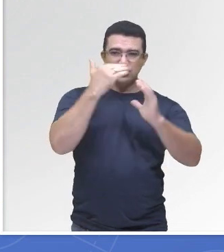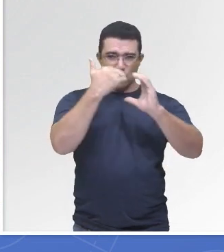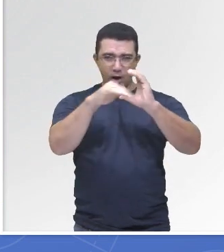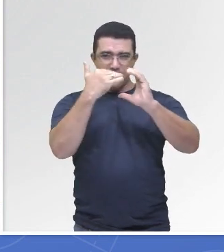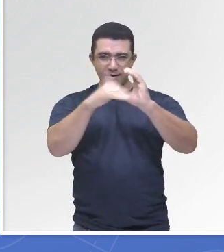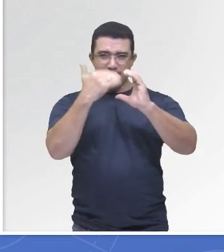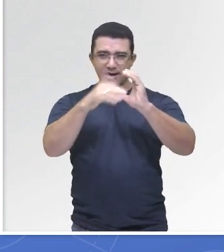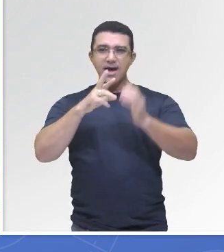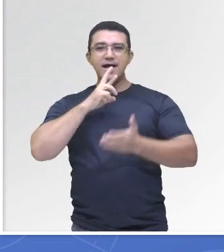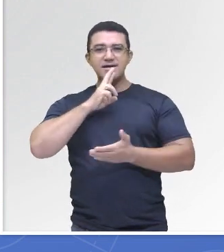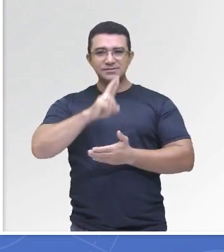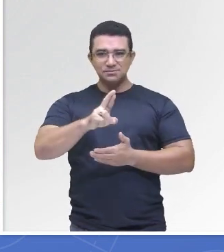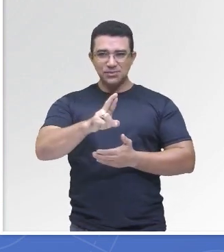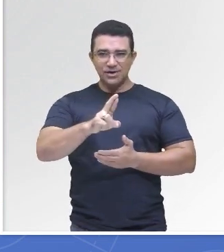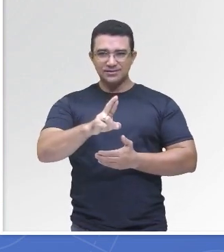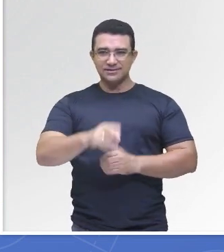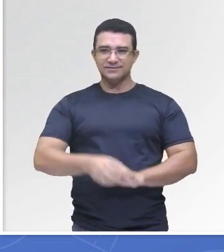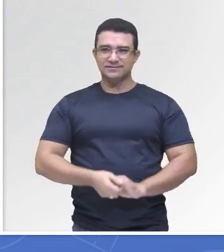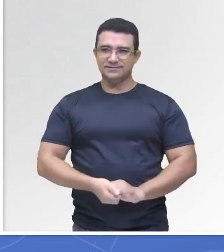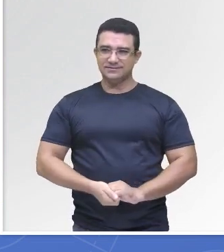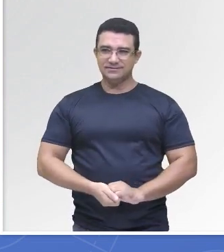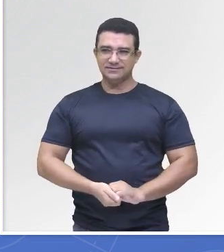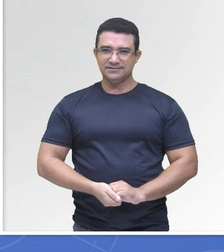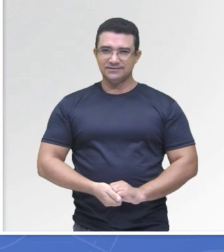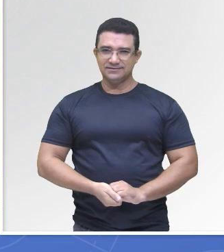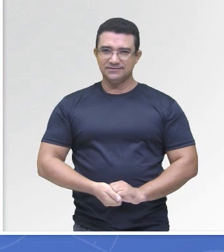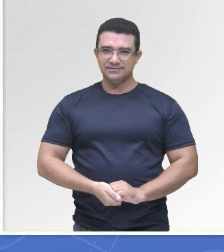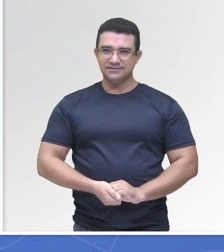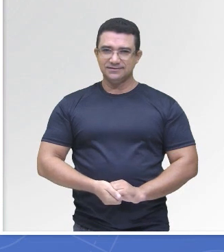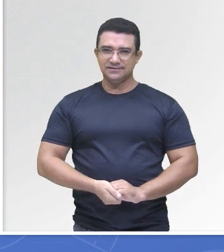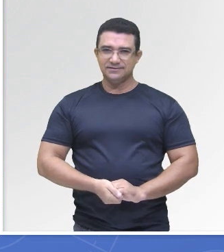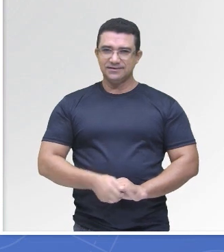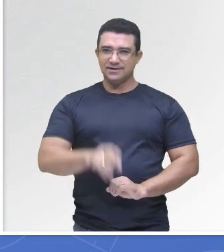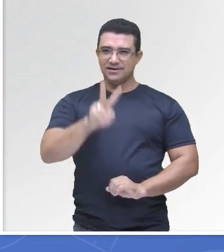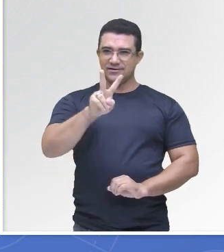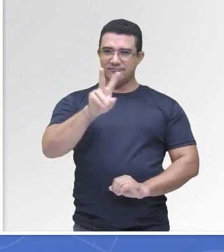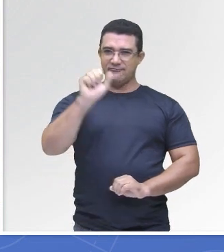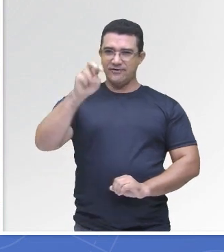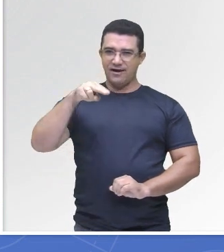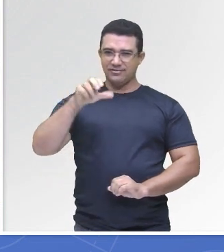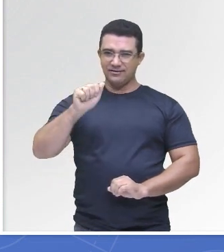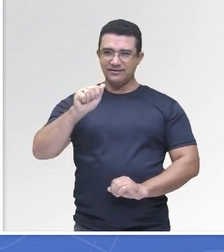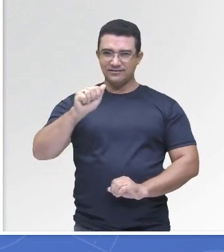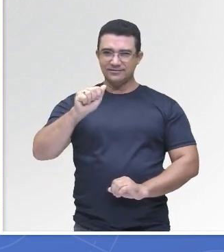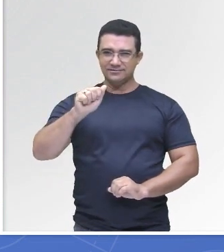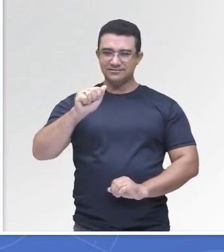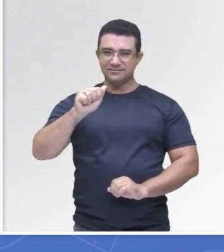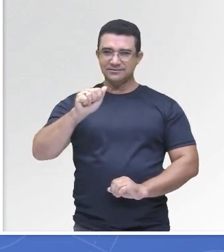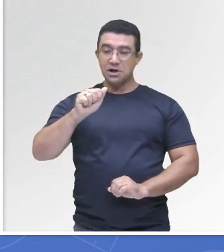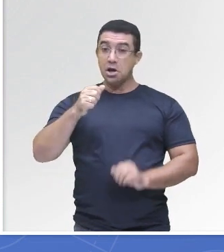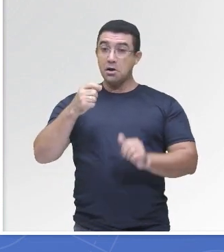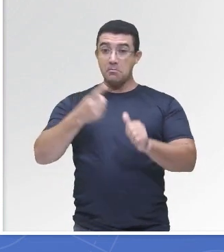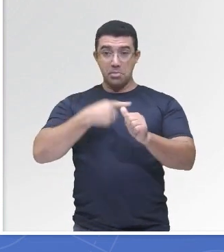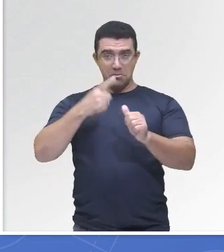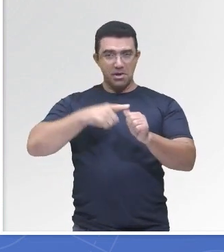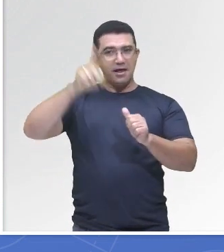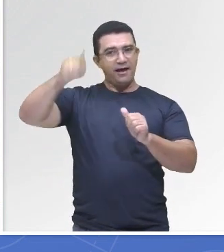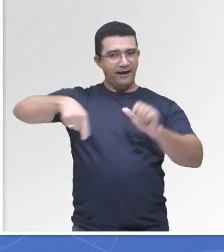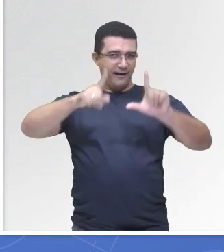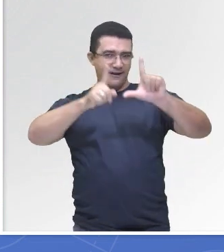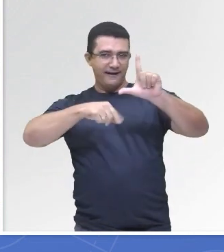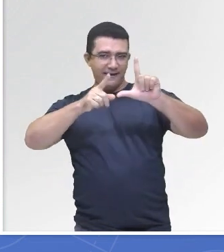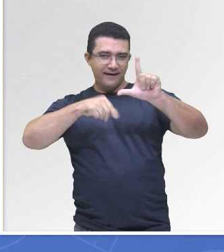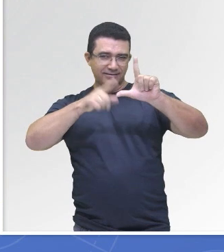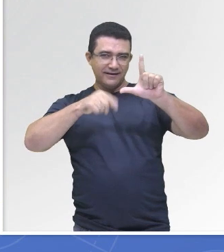aqui a sua resposta. A Vana Araújo, acho que é esse o nome, diz que a primeira é letra